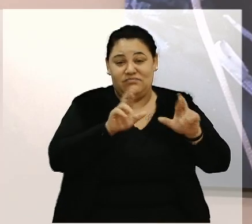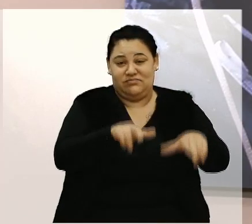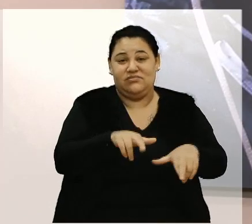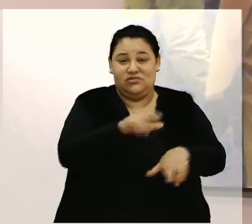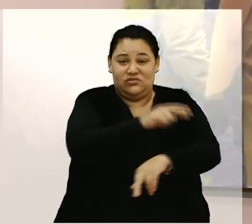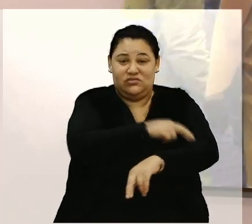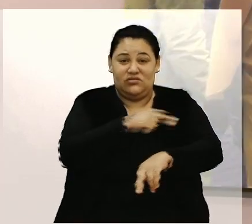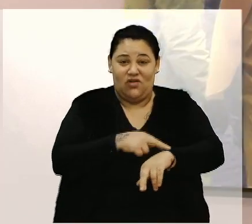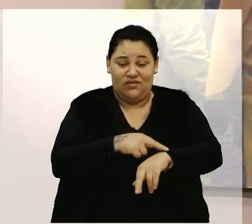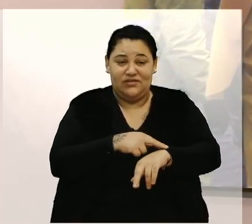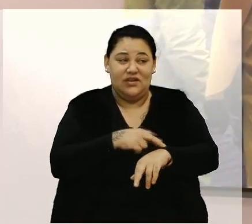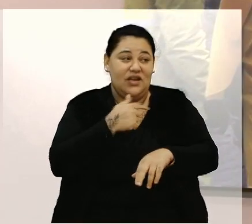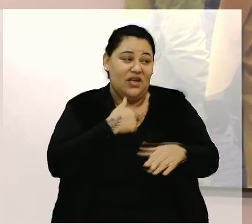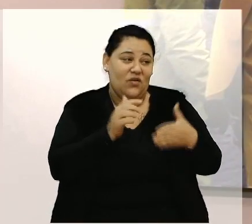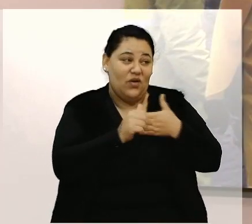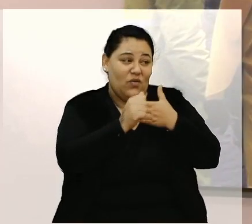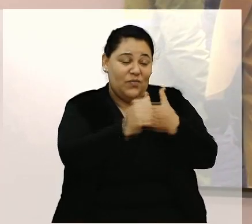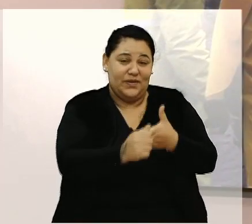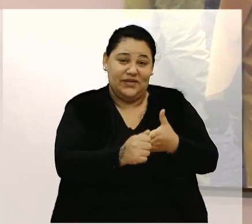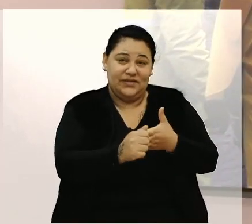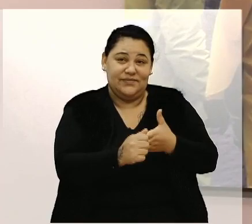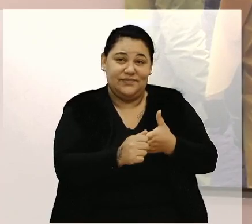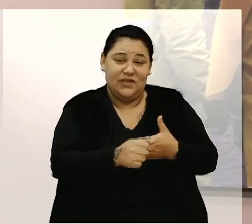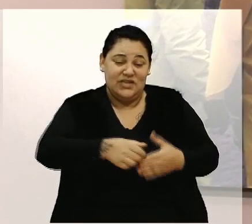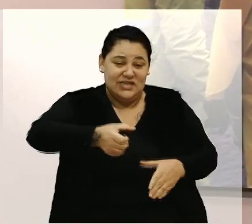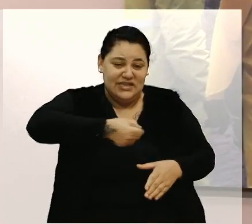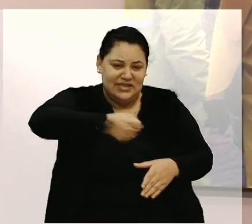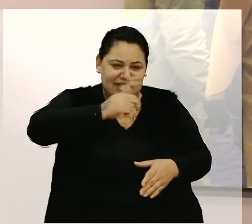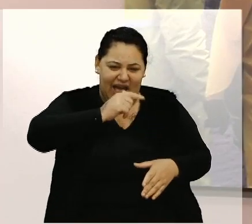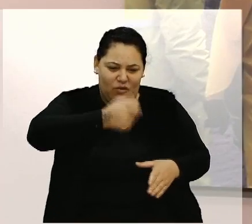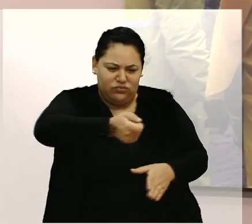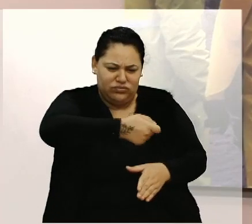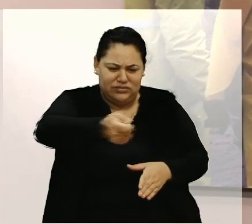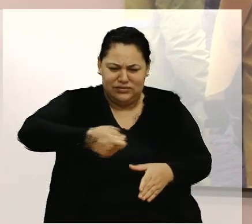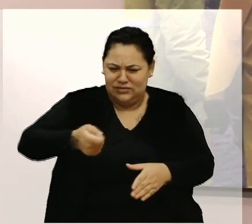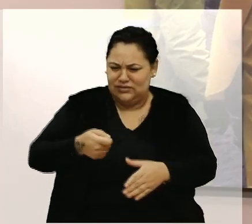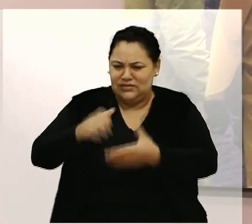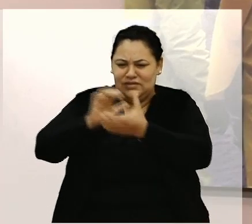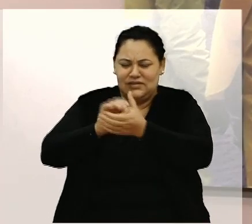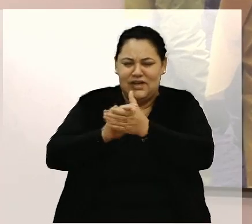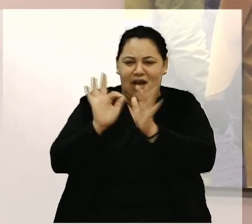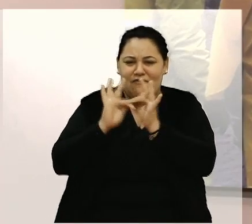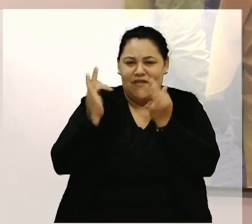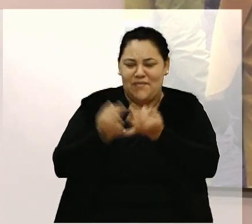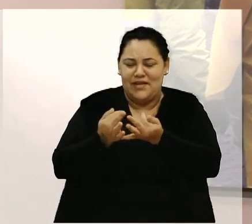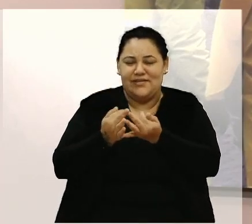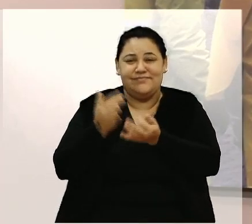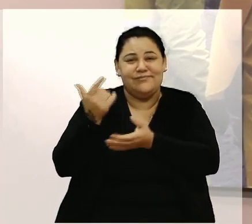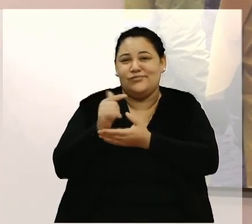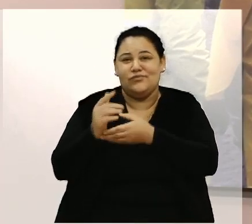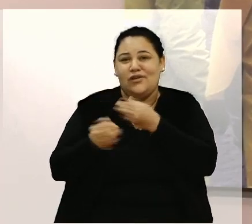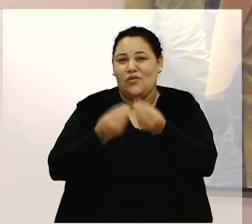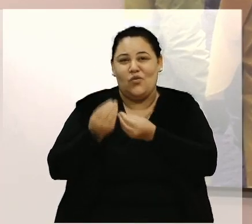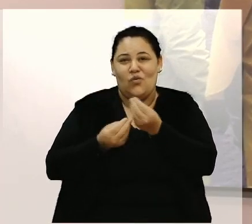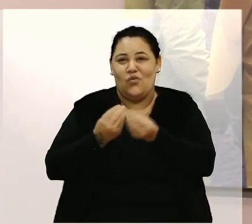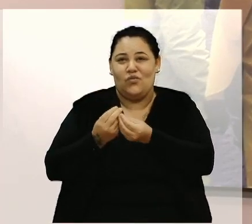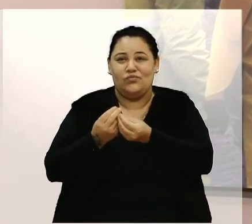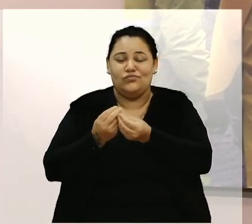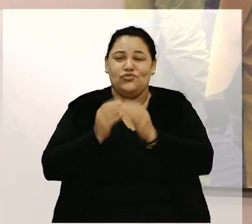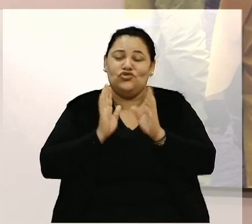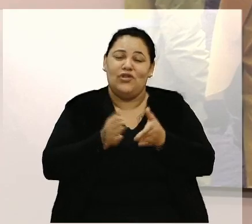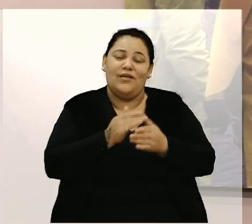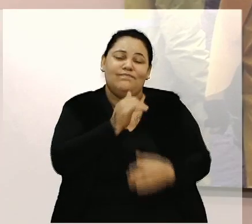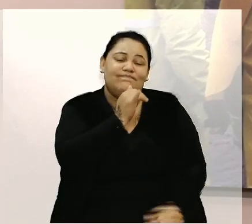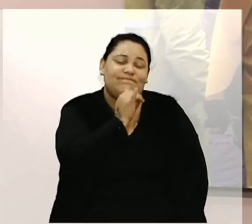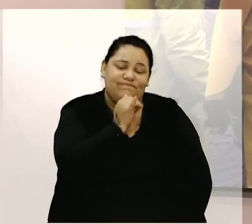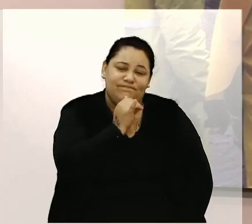eu acompanhei no Lava Jato ali as famílias, casal de idosos, não tendo condições nenhuma, já desanimados pela